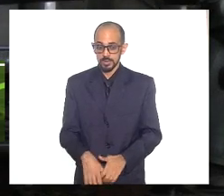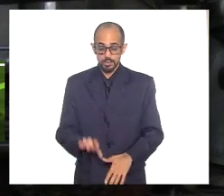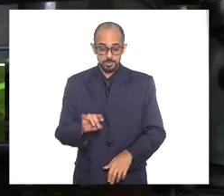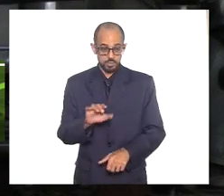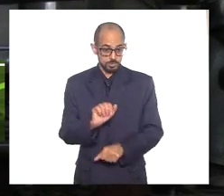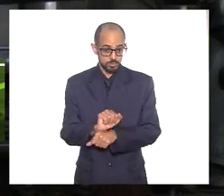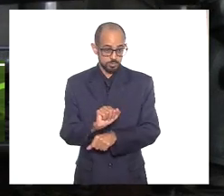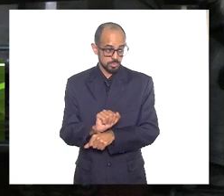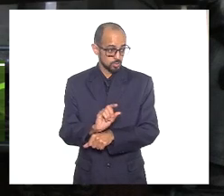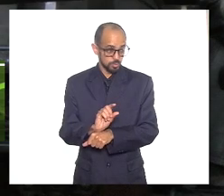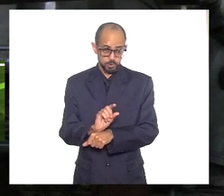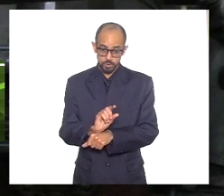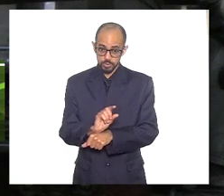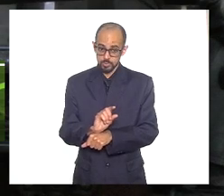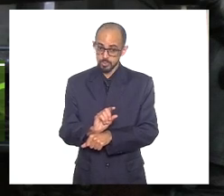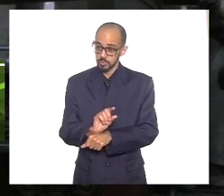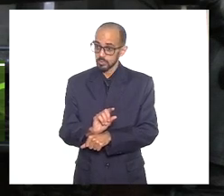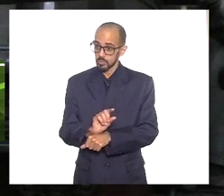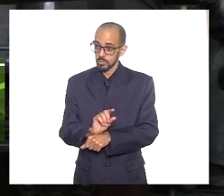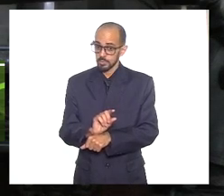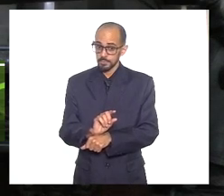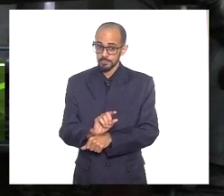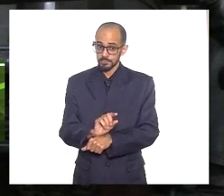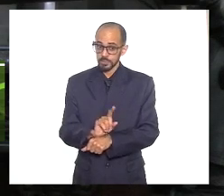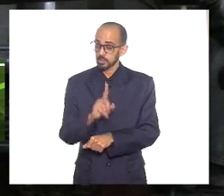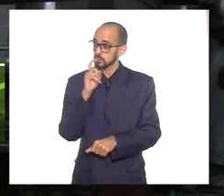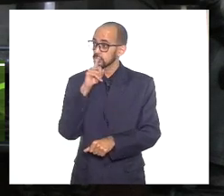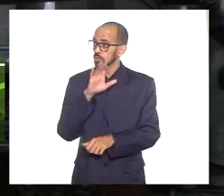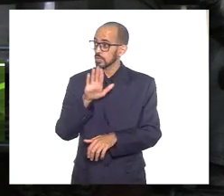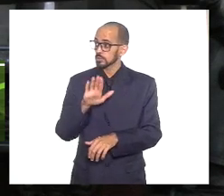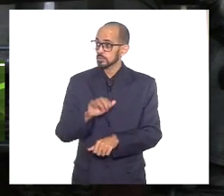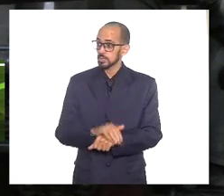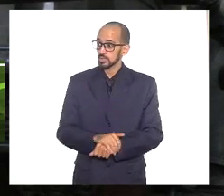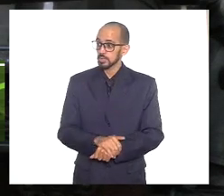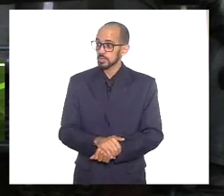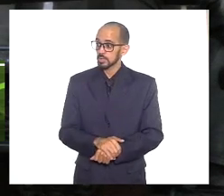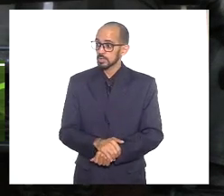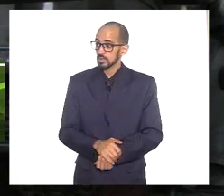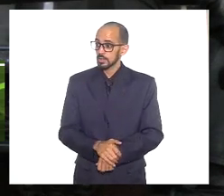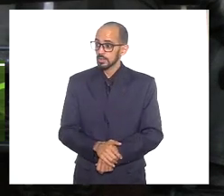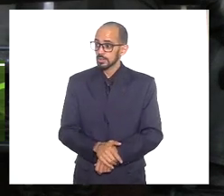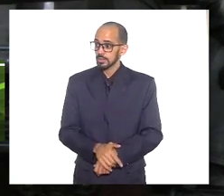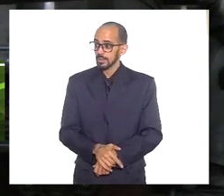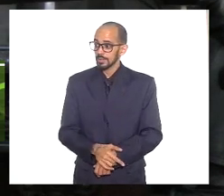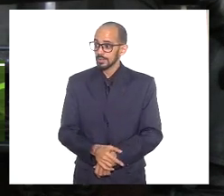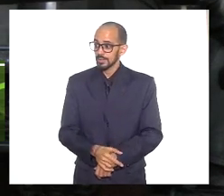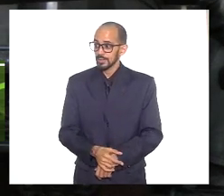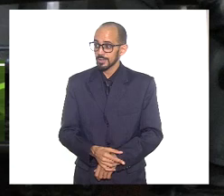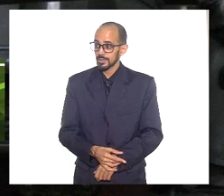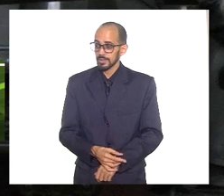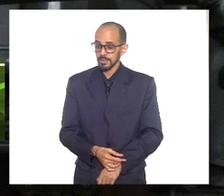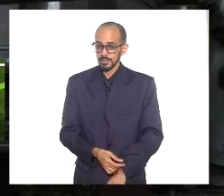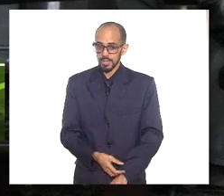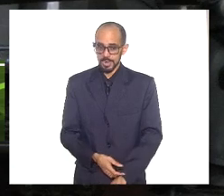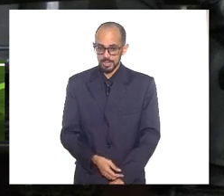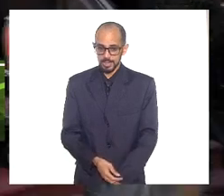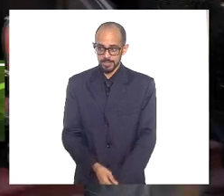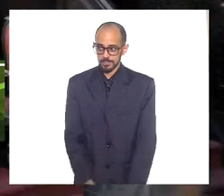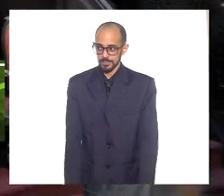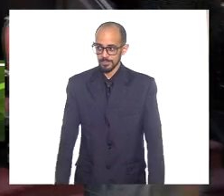segundo. Acho que precisa fechar aqui o quadro. O demonstrativo.